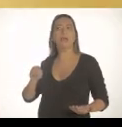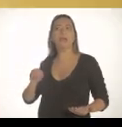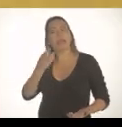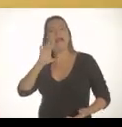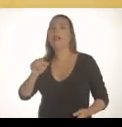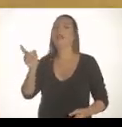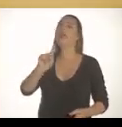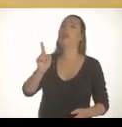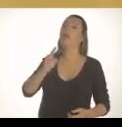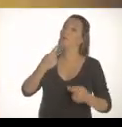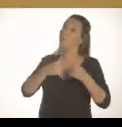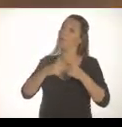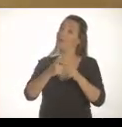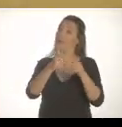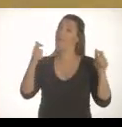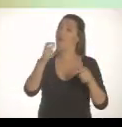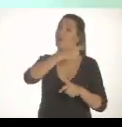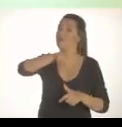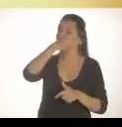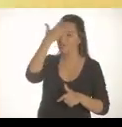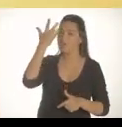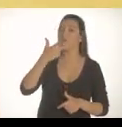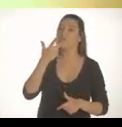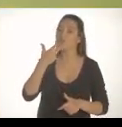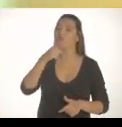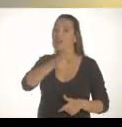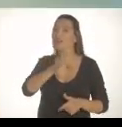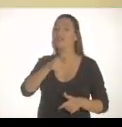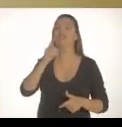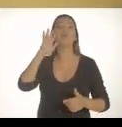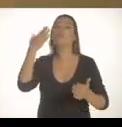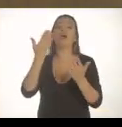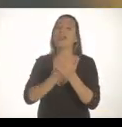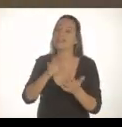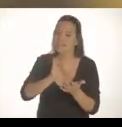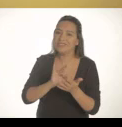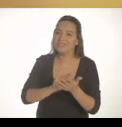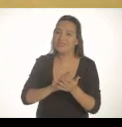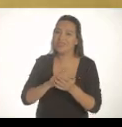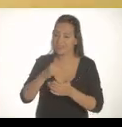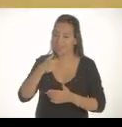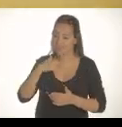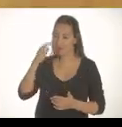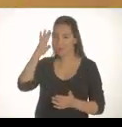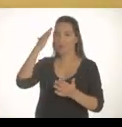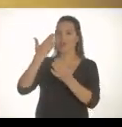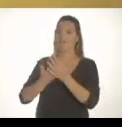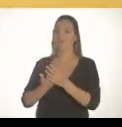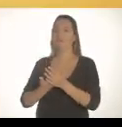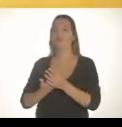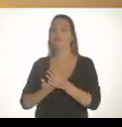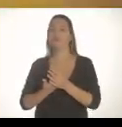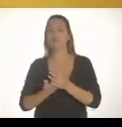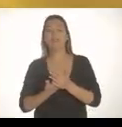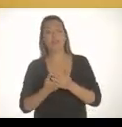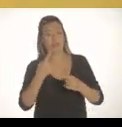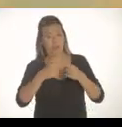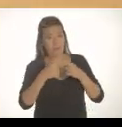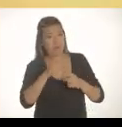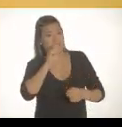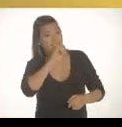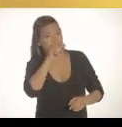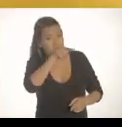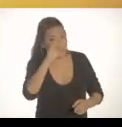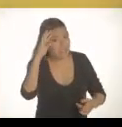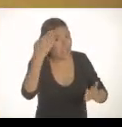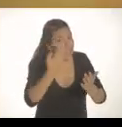Aí eu olhei pra ele e falei, claro não, né? Porque muita gente aqui fala o que não acredita, né? Você tem razão em perguntar isso. E aí ele falou, não, porque se você